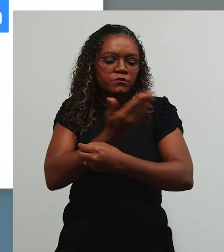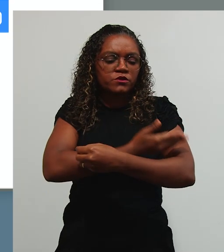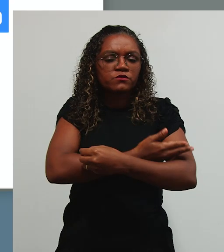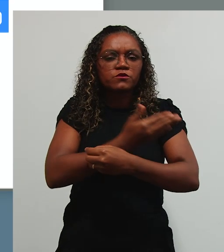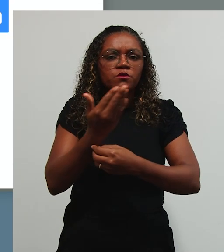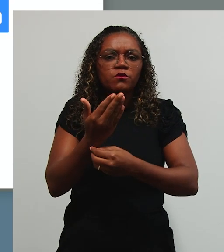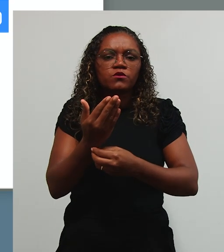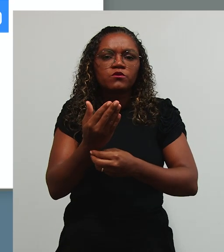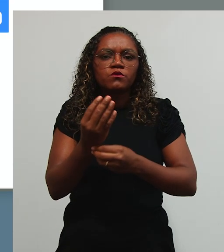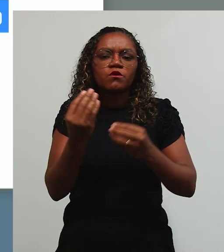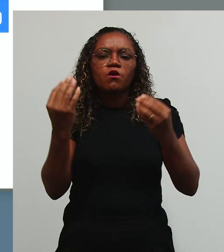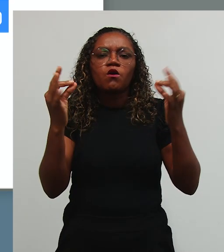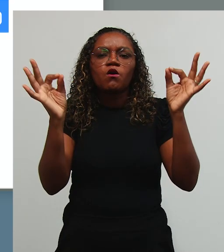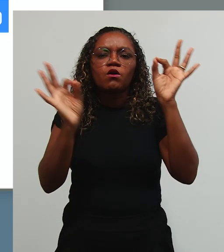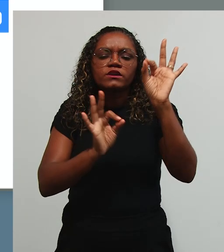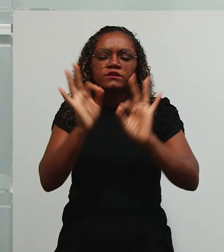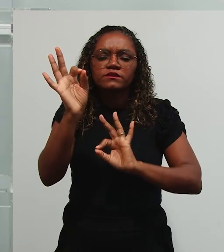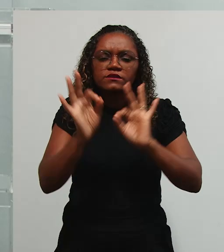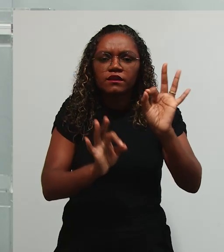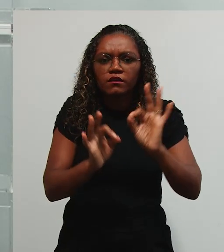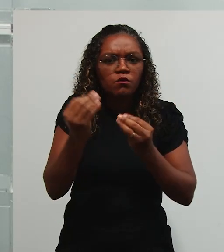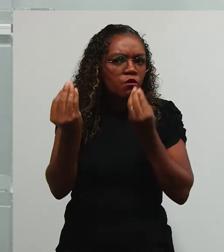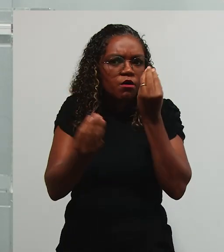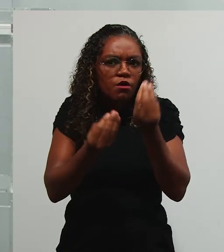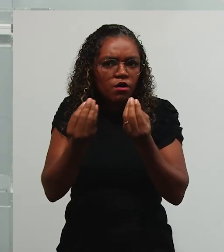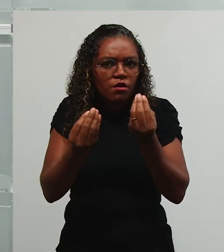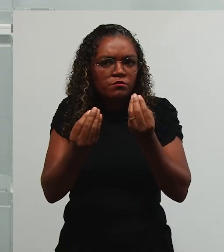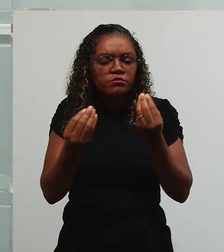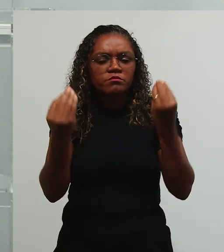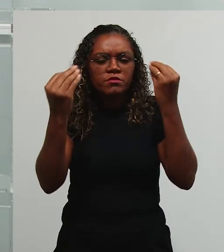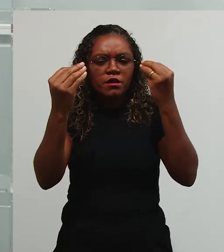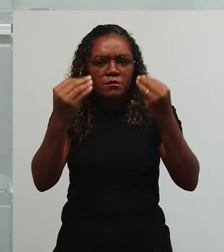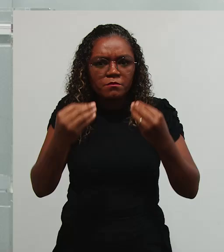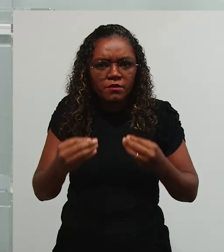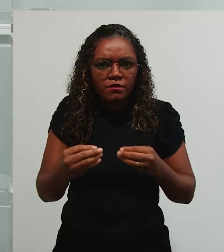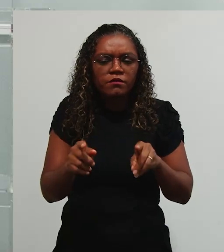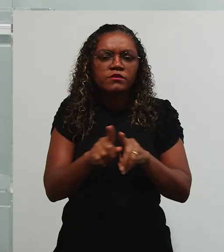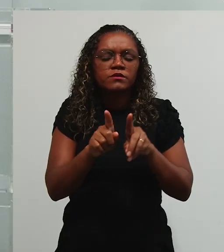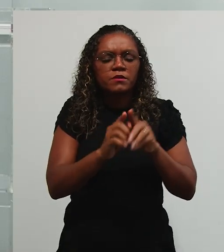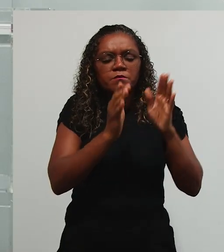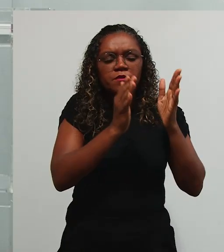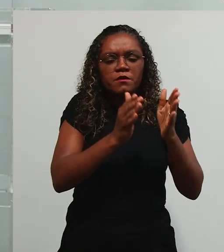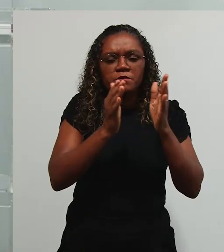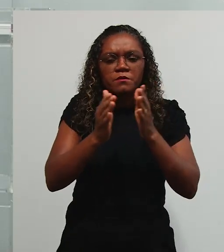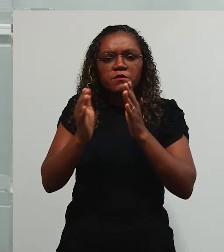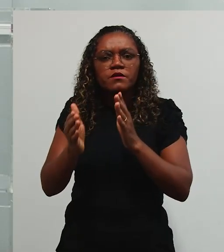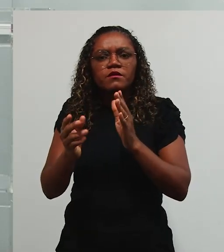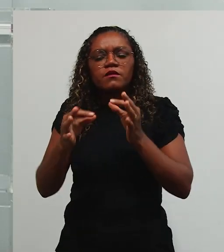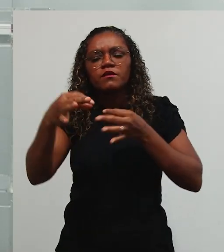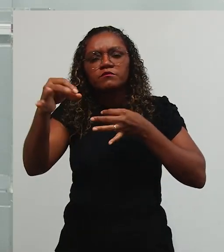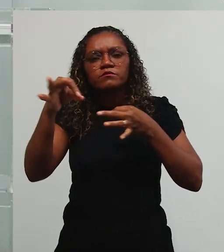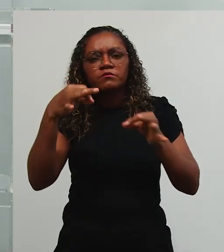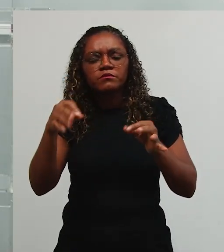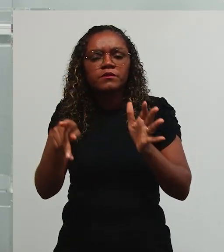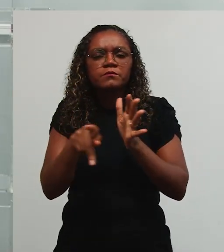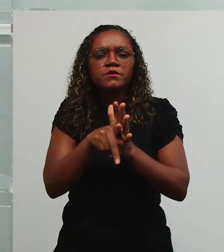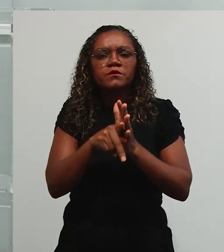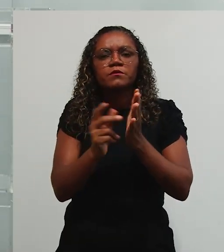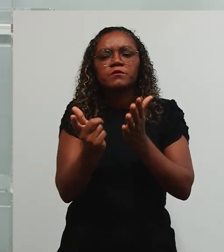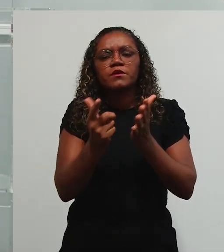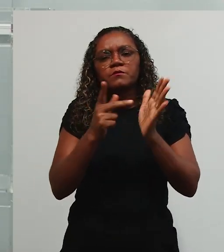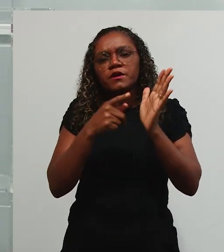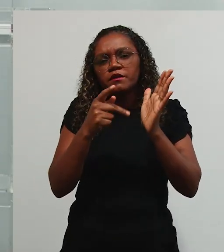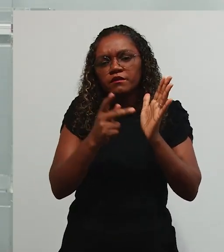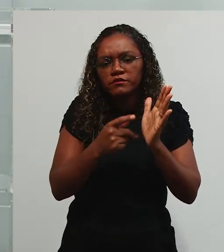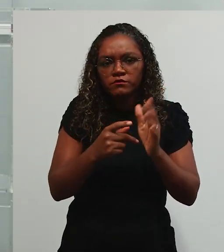portfólio. Então, você tem que dizer como que está organizado, quais são as seções que possui. Então, seja aqui no